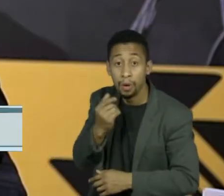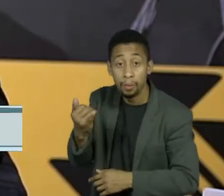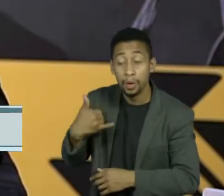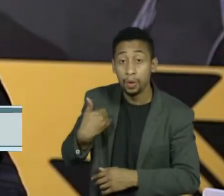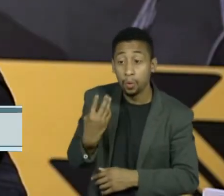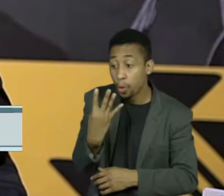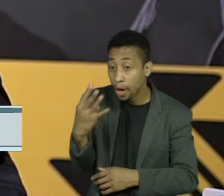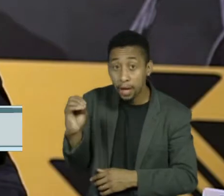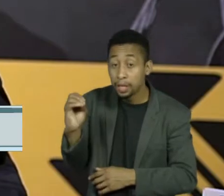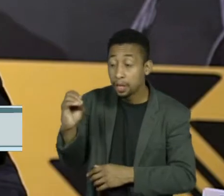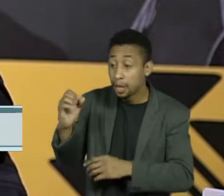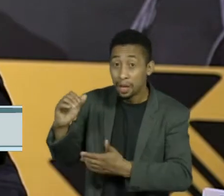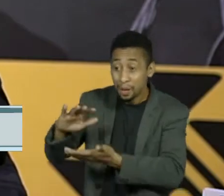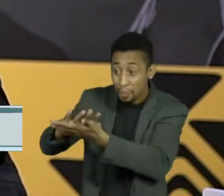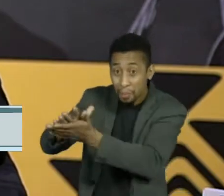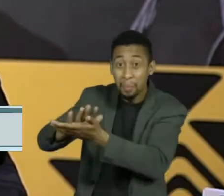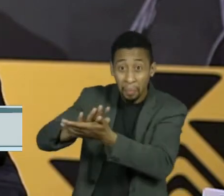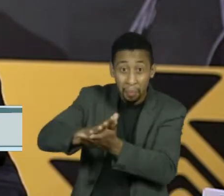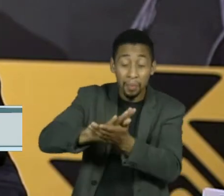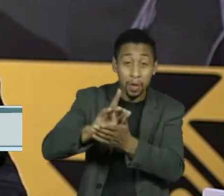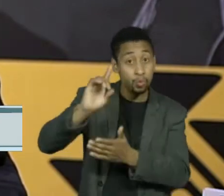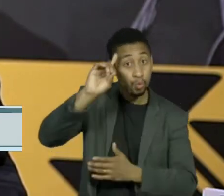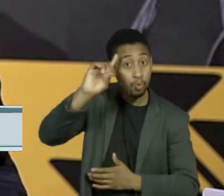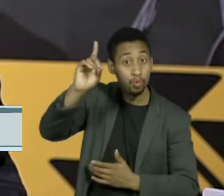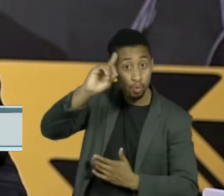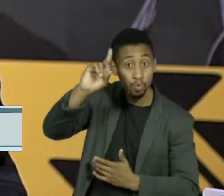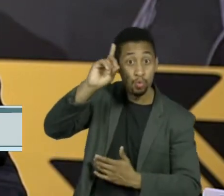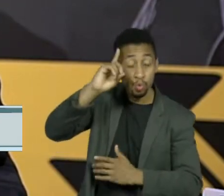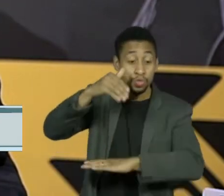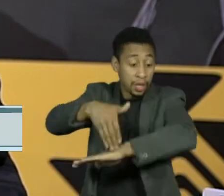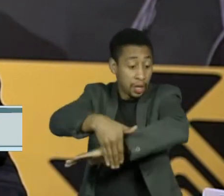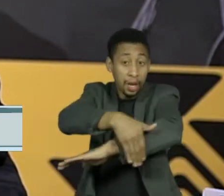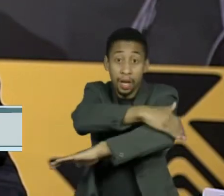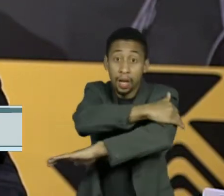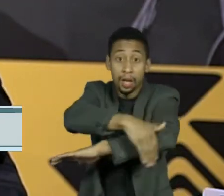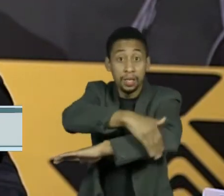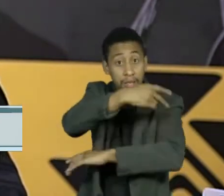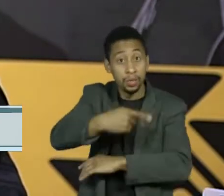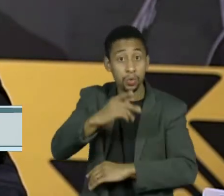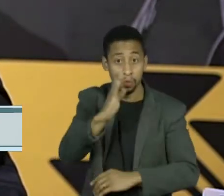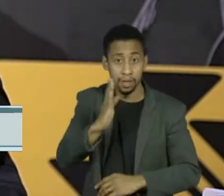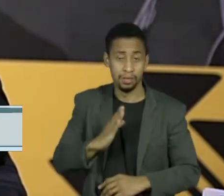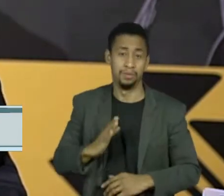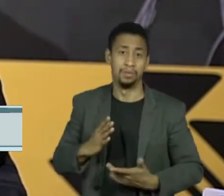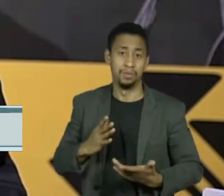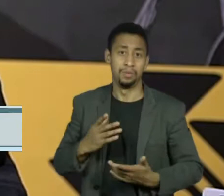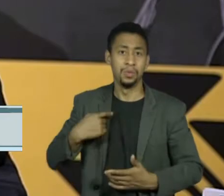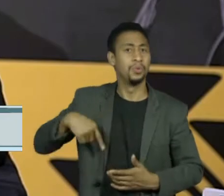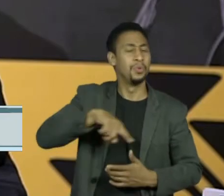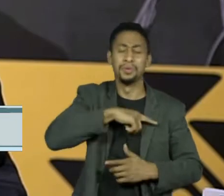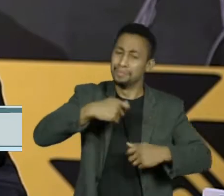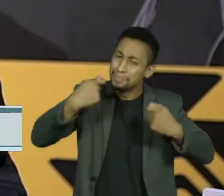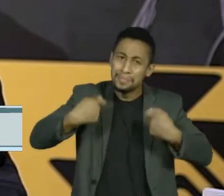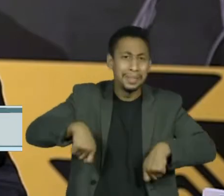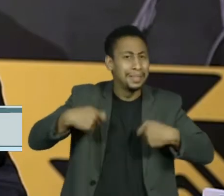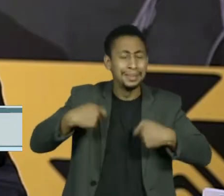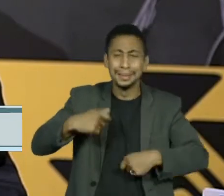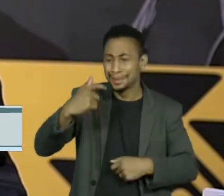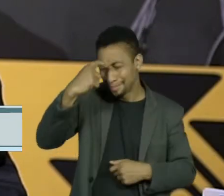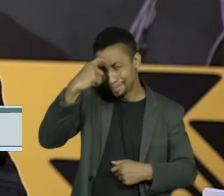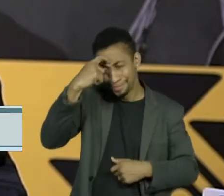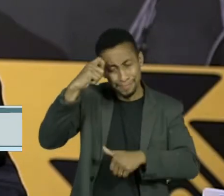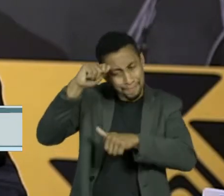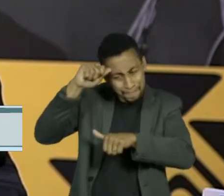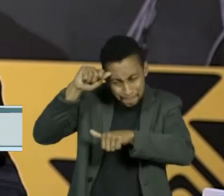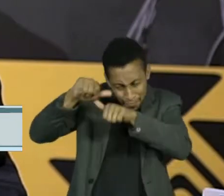anos morrem aos borbotões todos os dias em todas as esquinas do nosso Brasil. Então a gente precisa rever o nosso conceito e os nossos